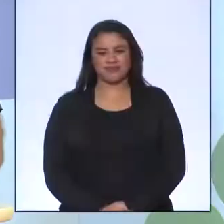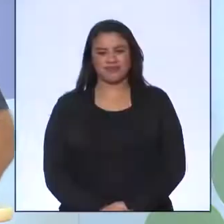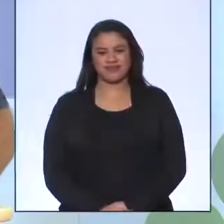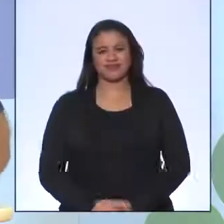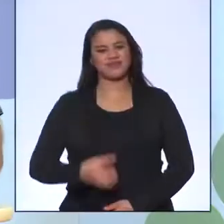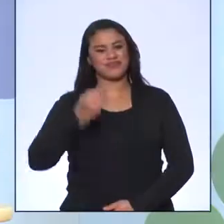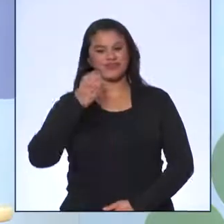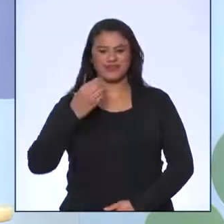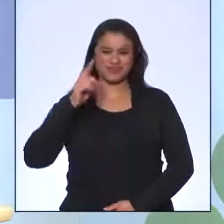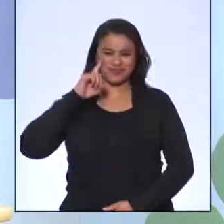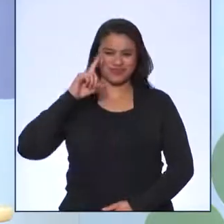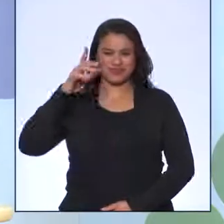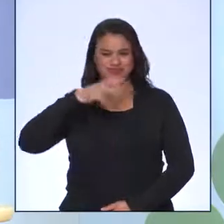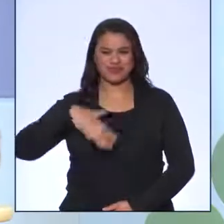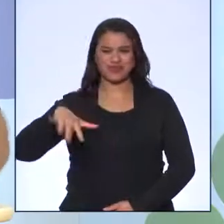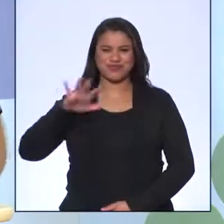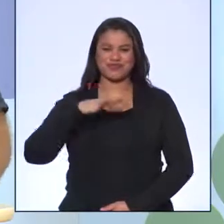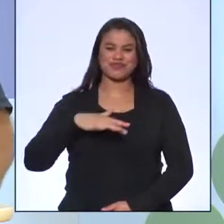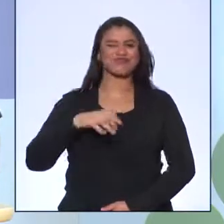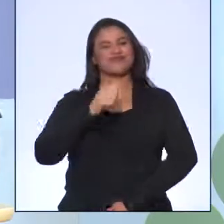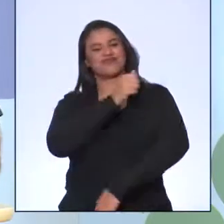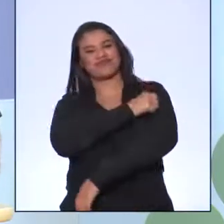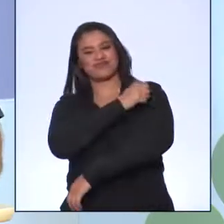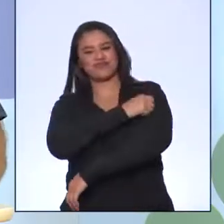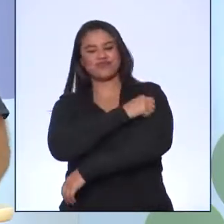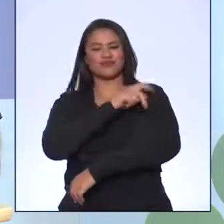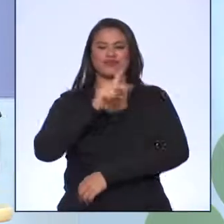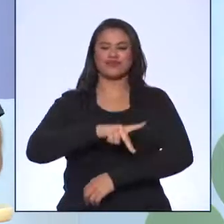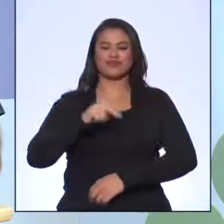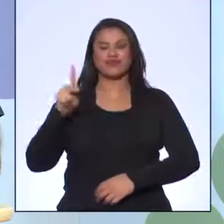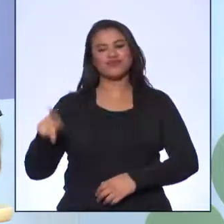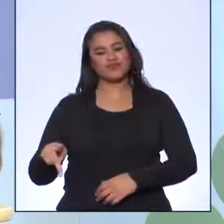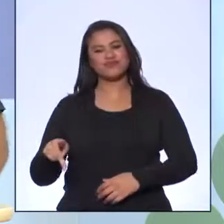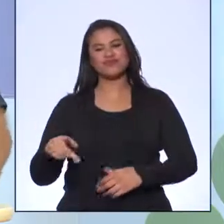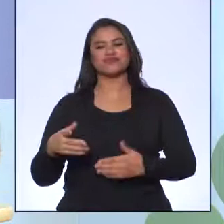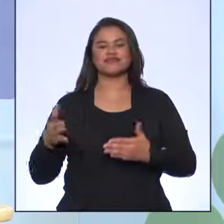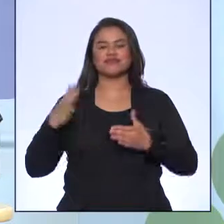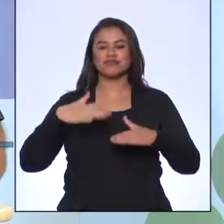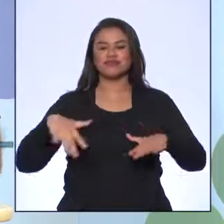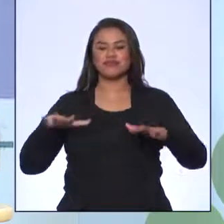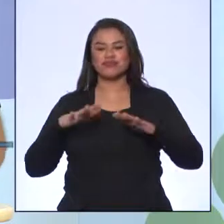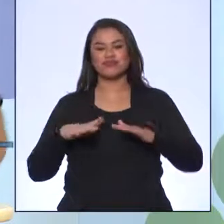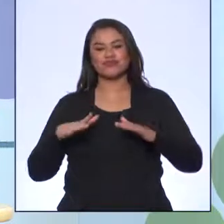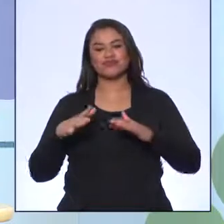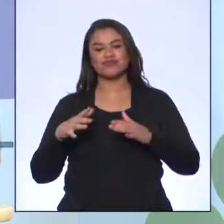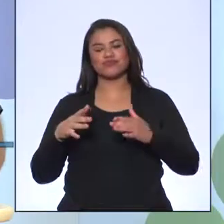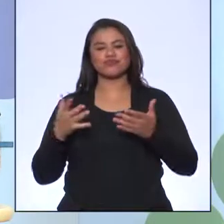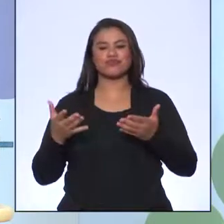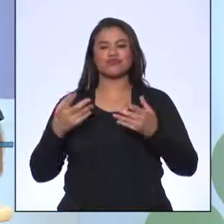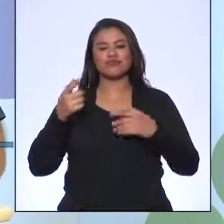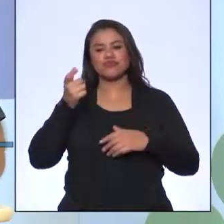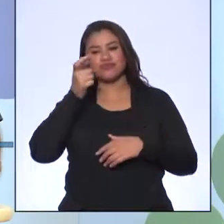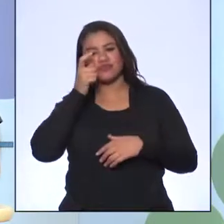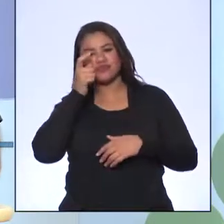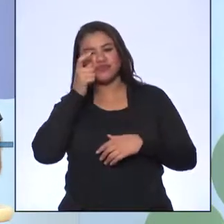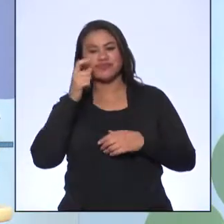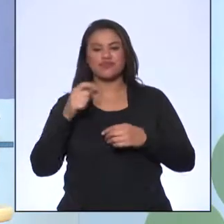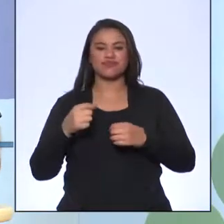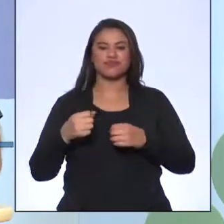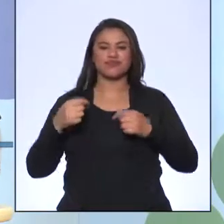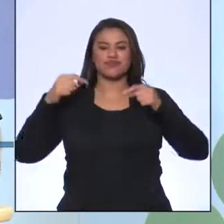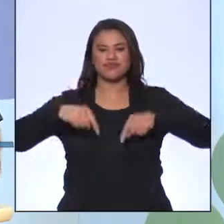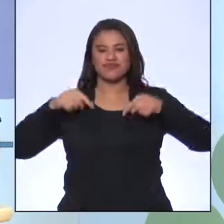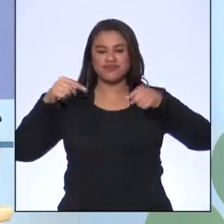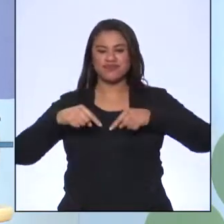Muito bom dia a todos, bom dia ao aluno, aluna, professor, professora e a todos que acompanham as nossas transmissões aqui